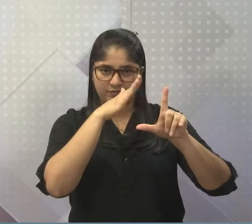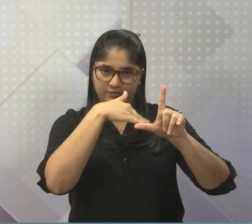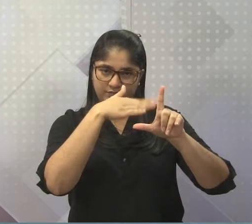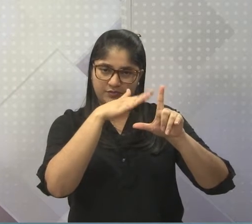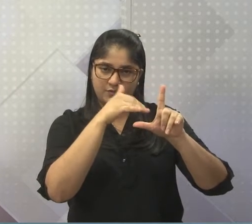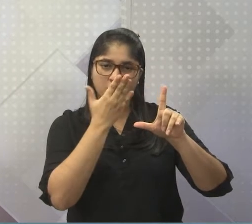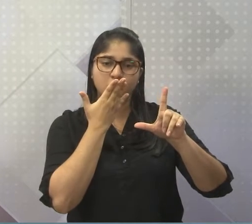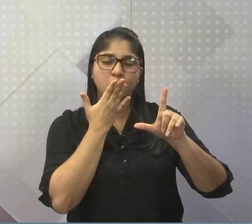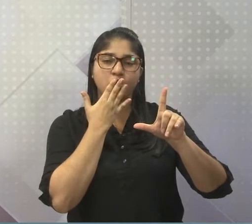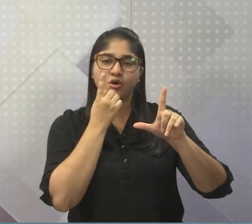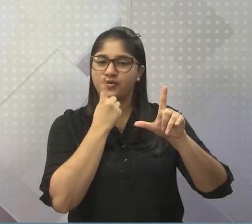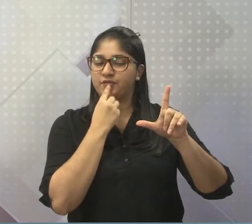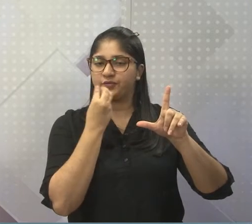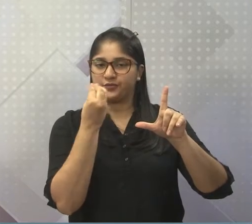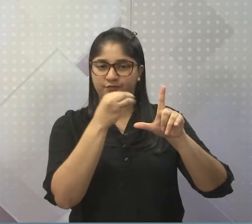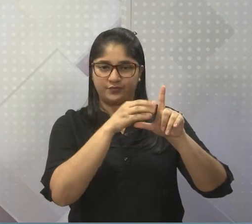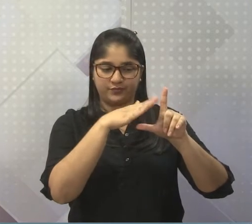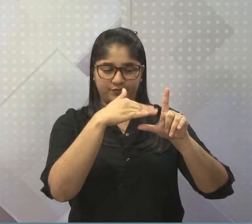de vermelho